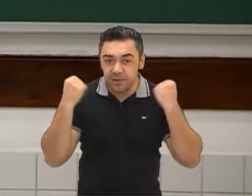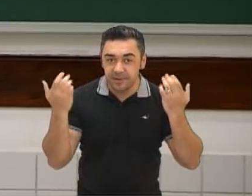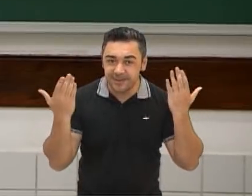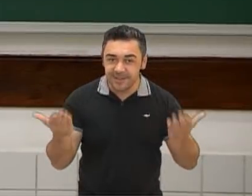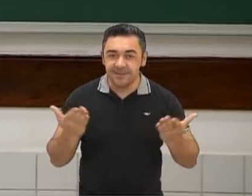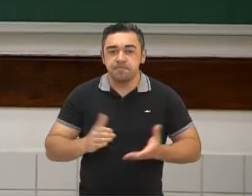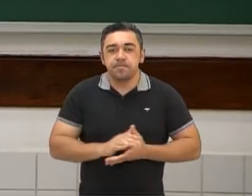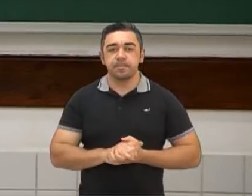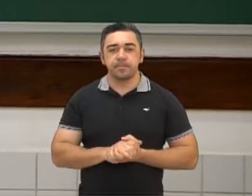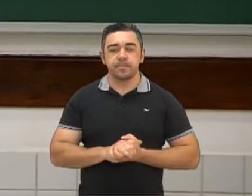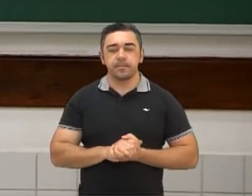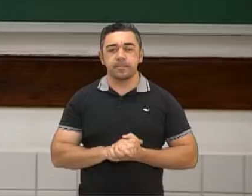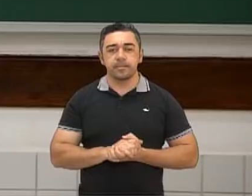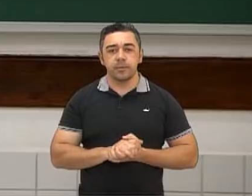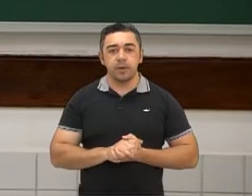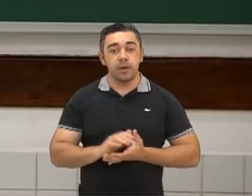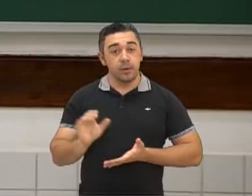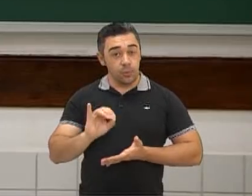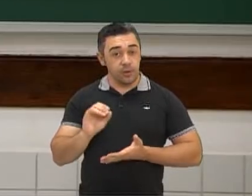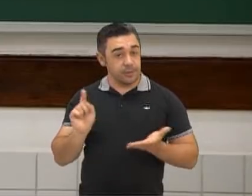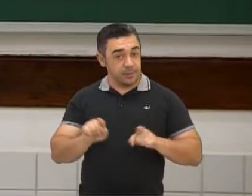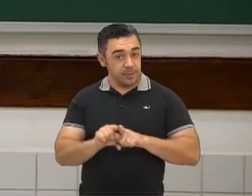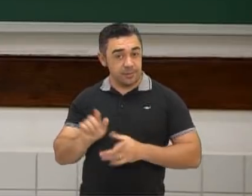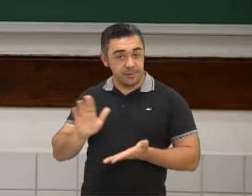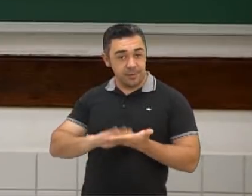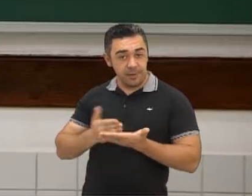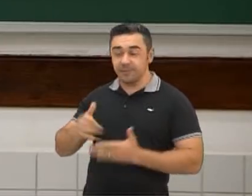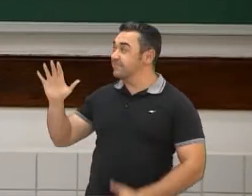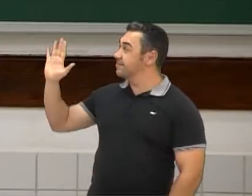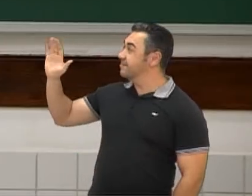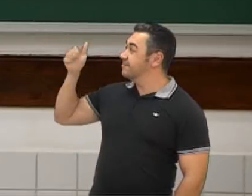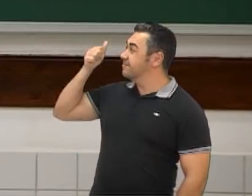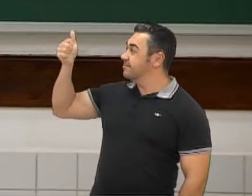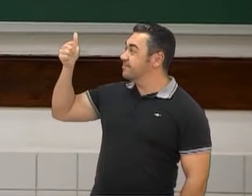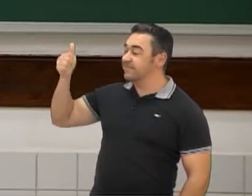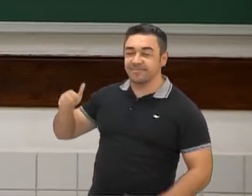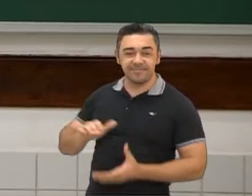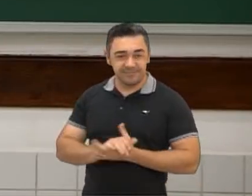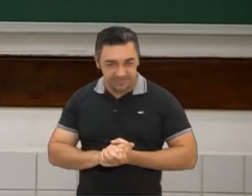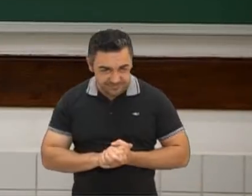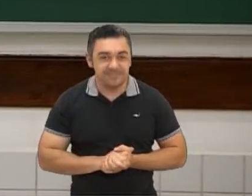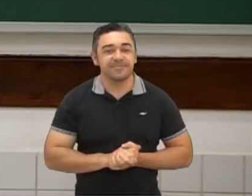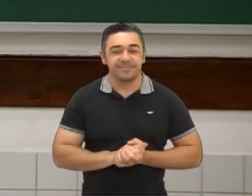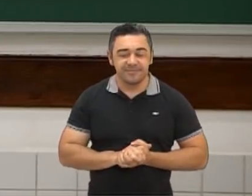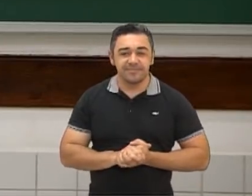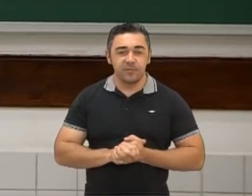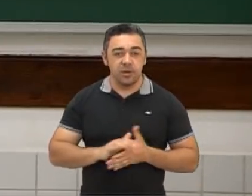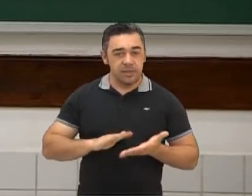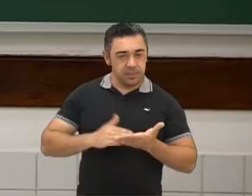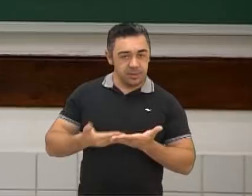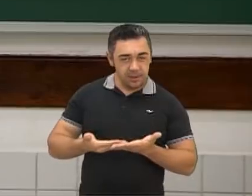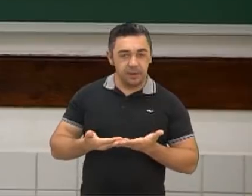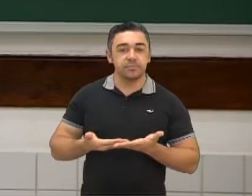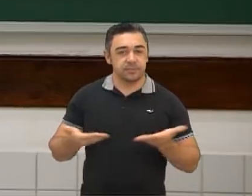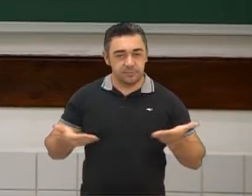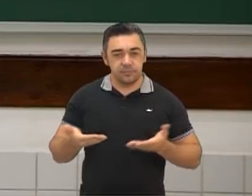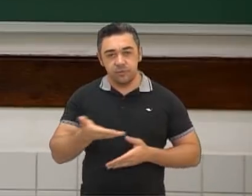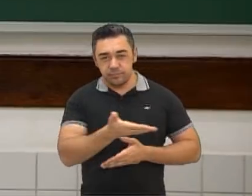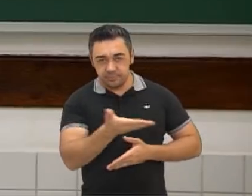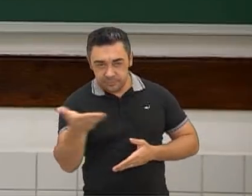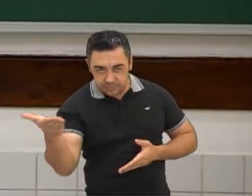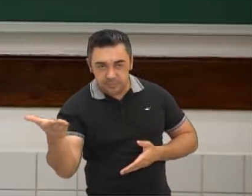Educação Física. Vamos dar oi lá para o Thiago? Tudo bem, Thiago? Beleza! O Thiago vai